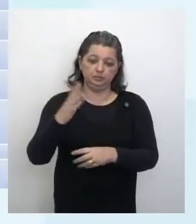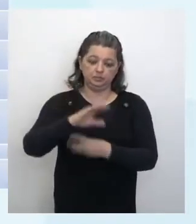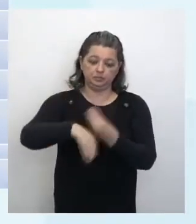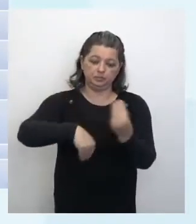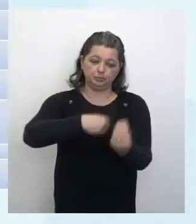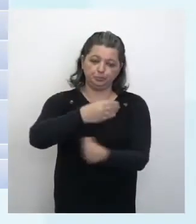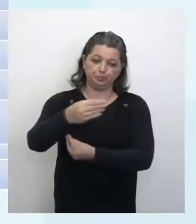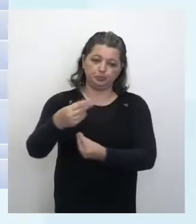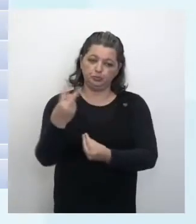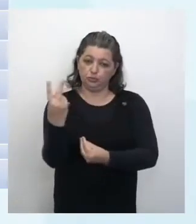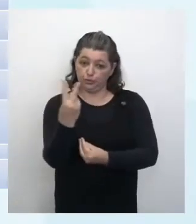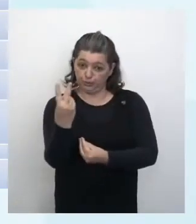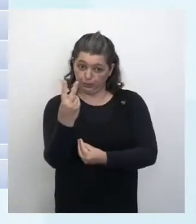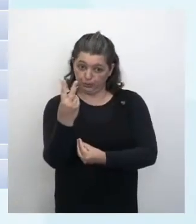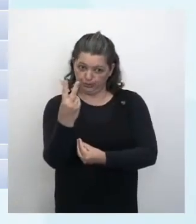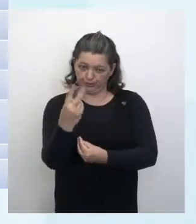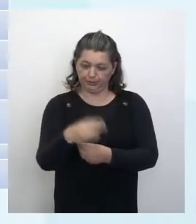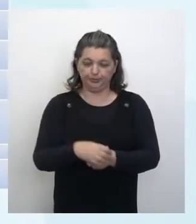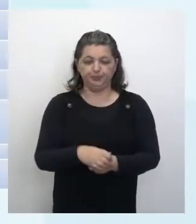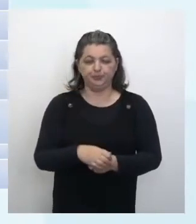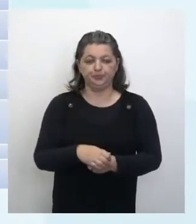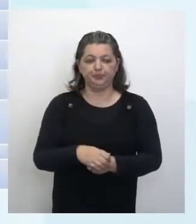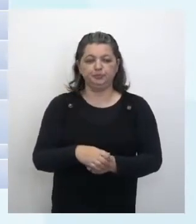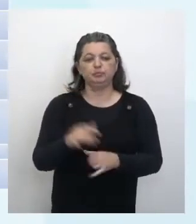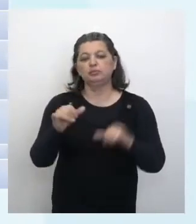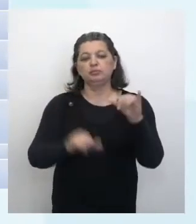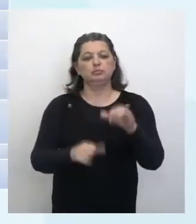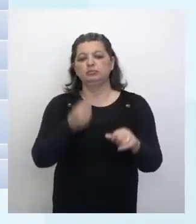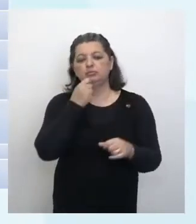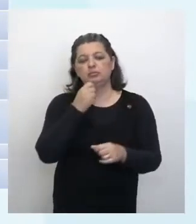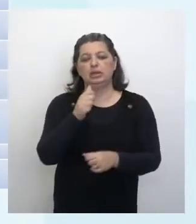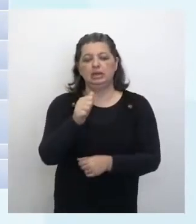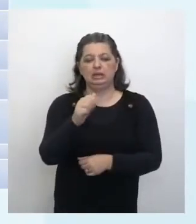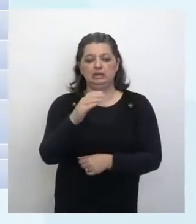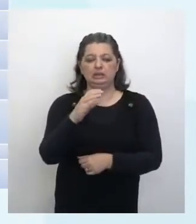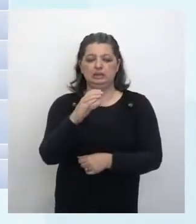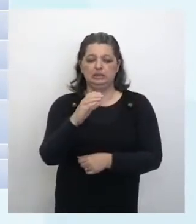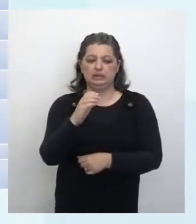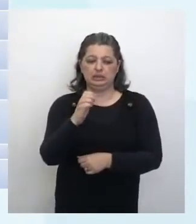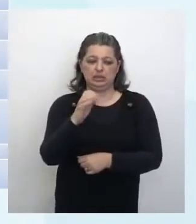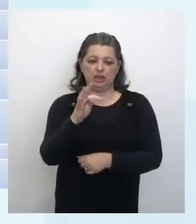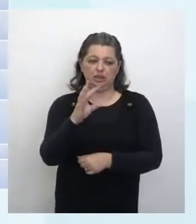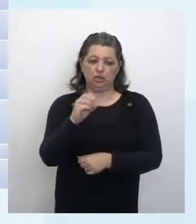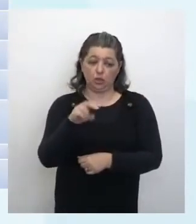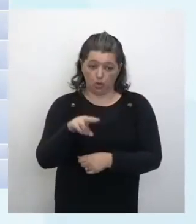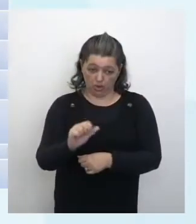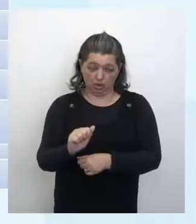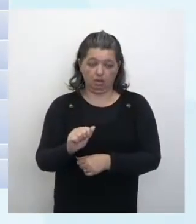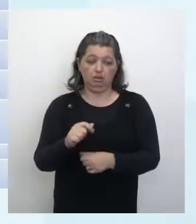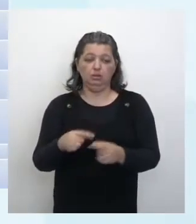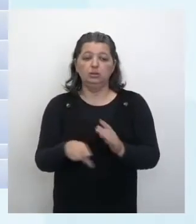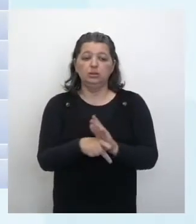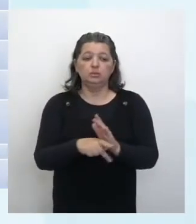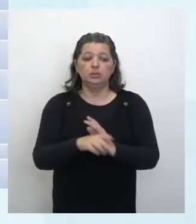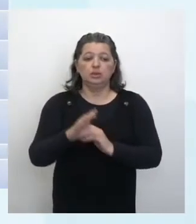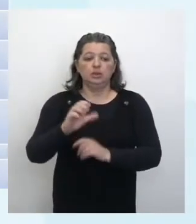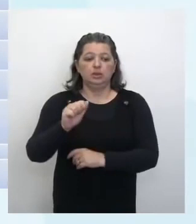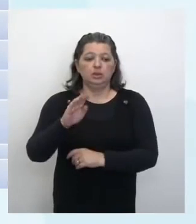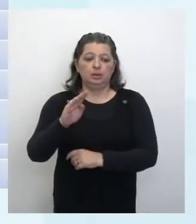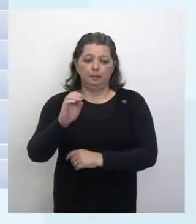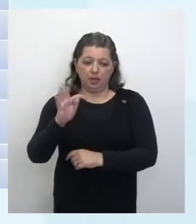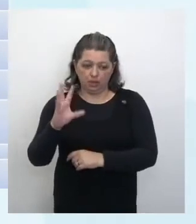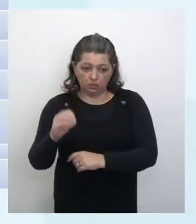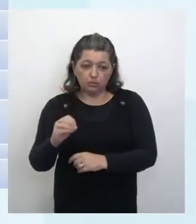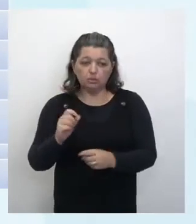misturo duas substâncias. Por exemplo, quando eu misturo a acetona com o ácido nítrico, como que ela reage? Ela reage